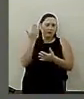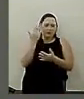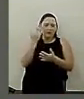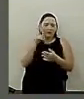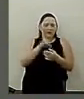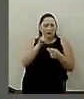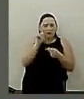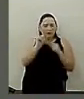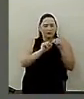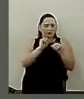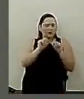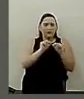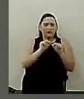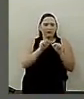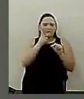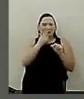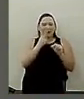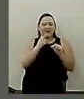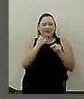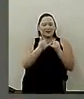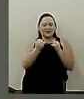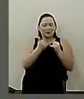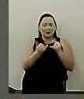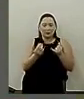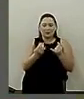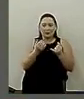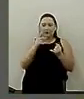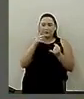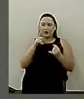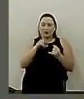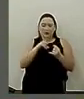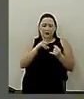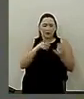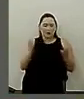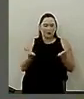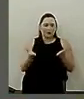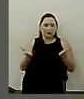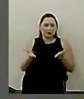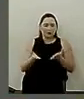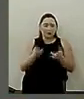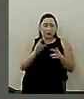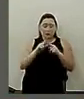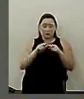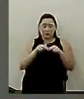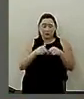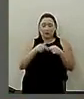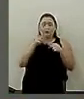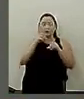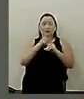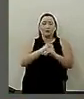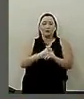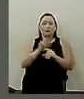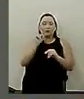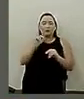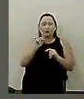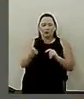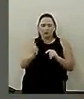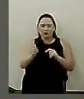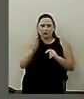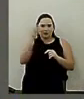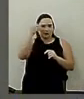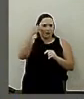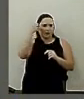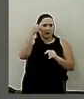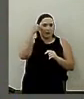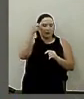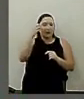Ela parece particularmente mais forte que as demais. Por isso, os discípulos, que eram pescadores experientes e já tinham